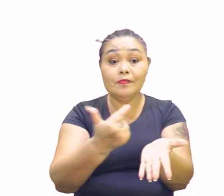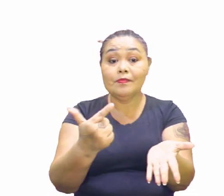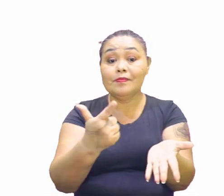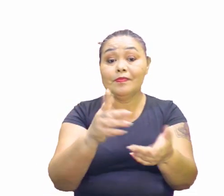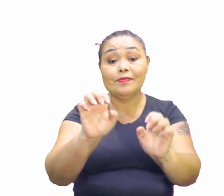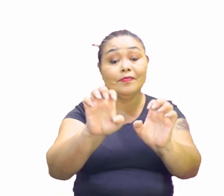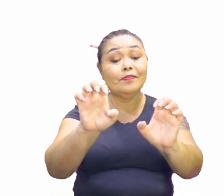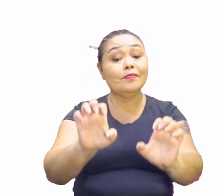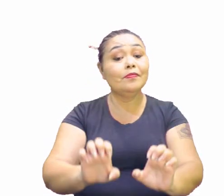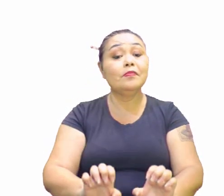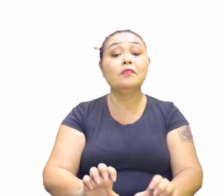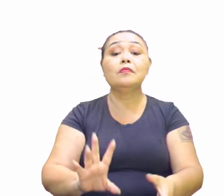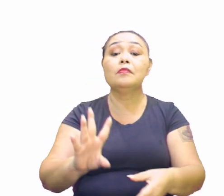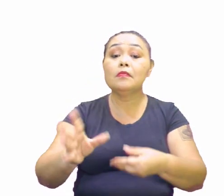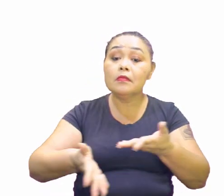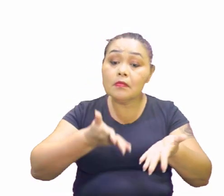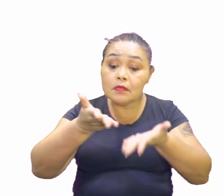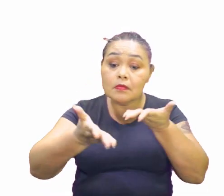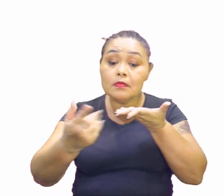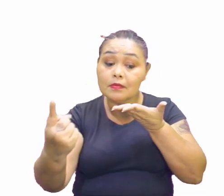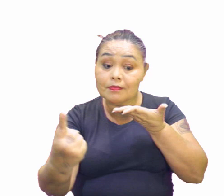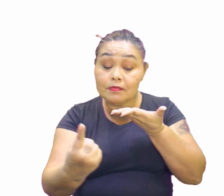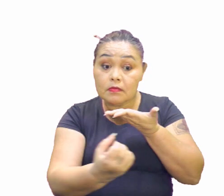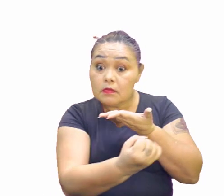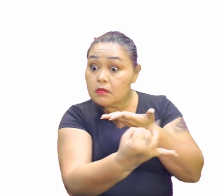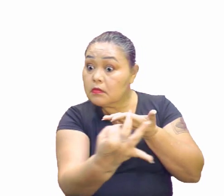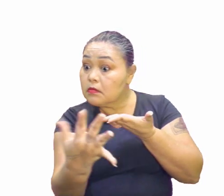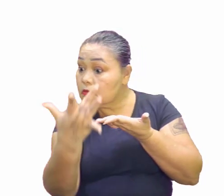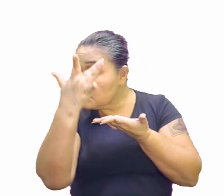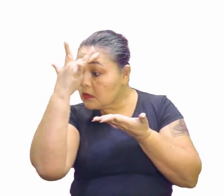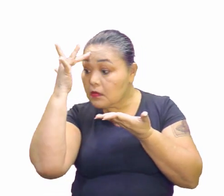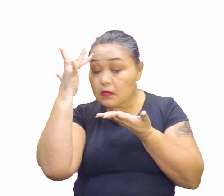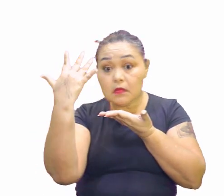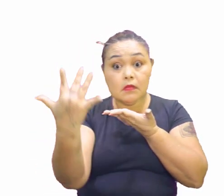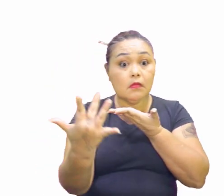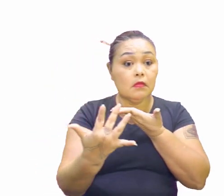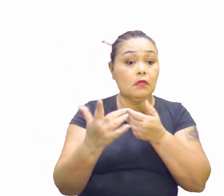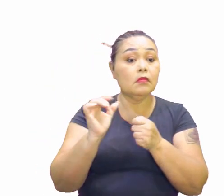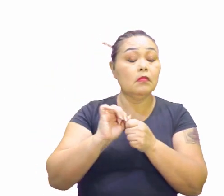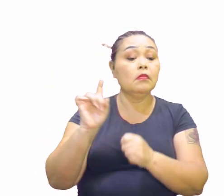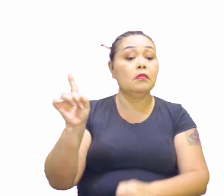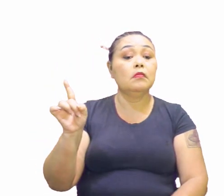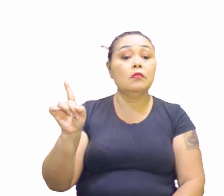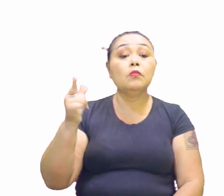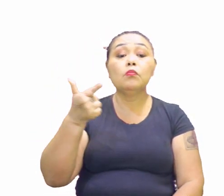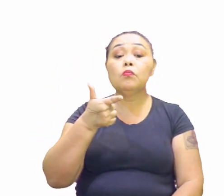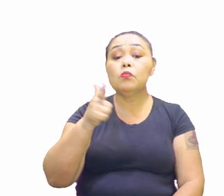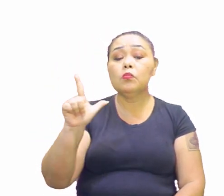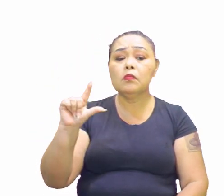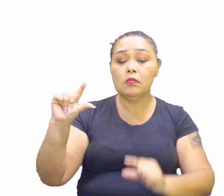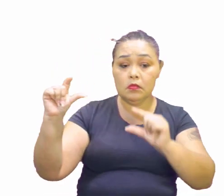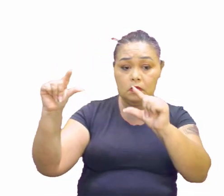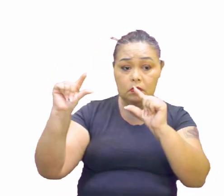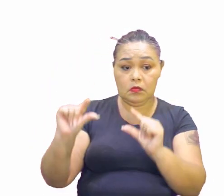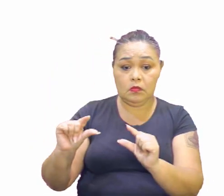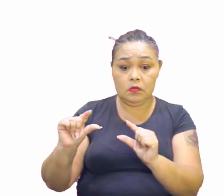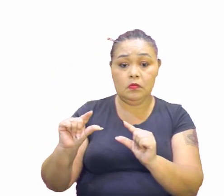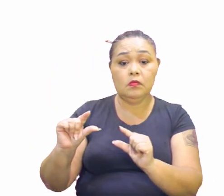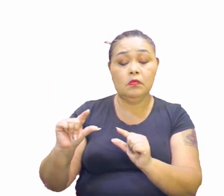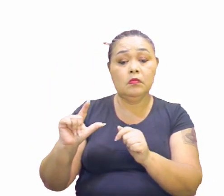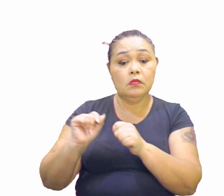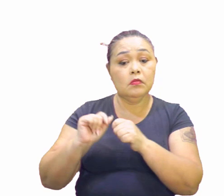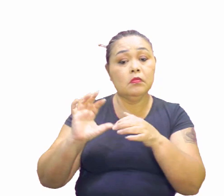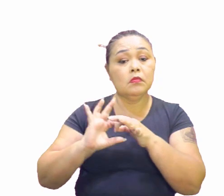terão estrutura suficiente para atender a demanda. Aqui já é um trechinho, né, dessa